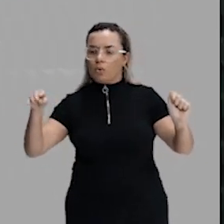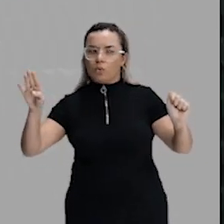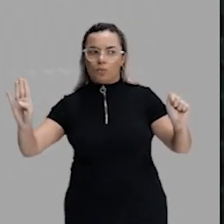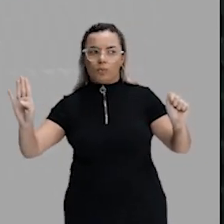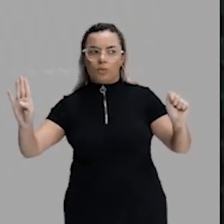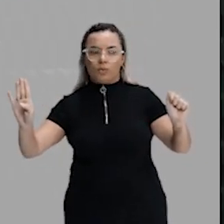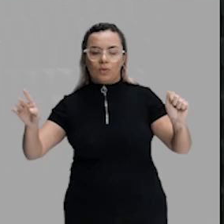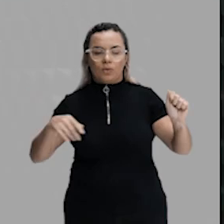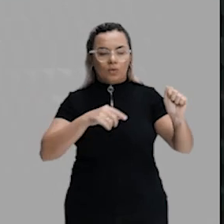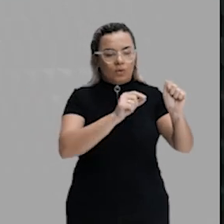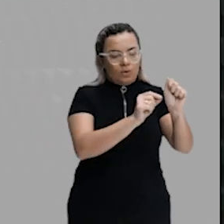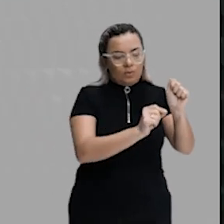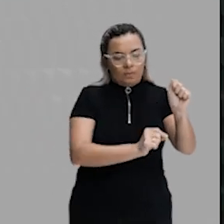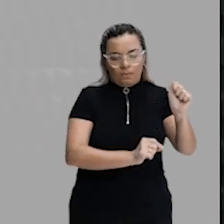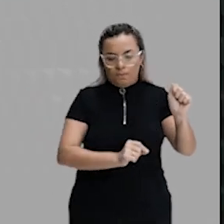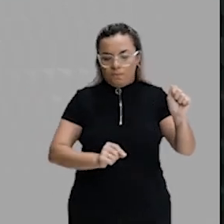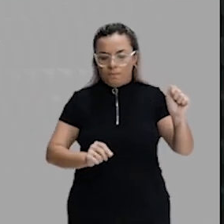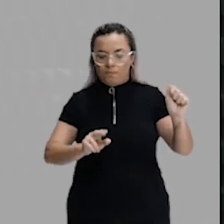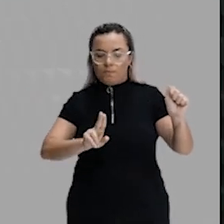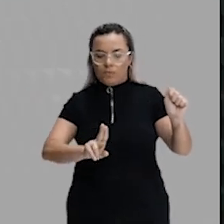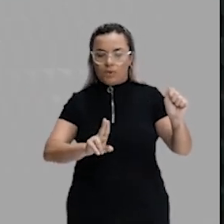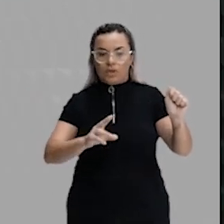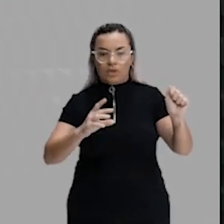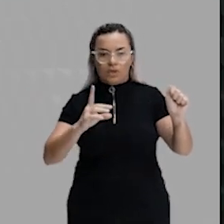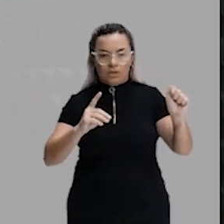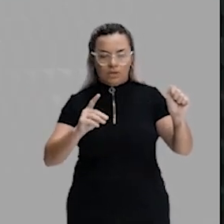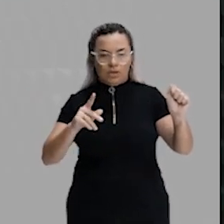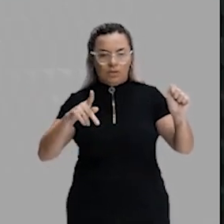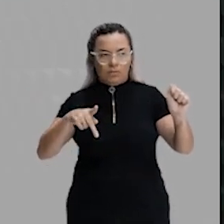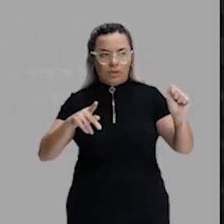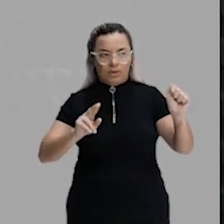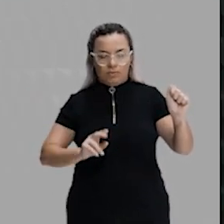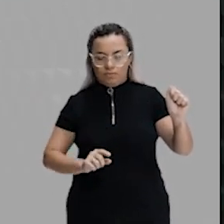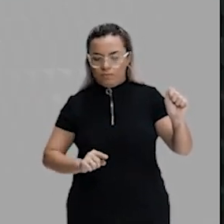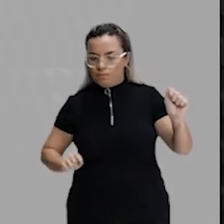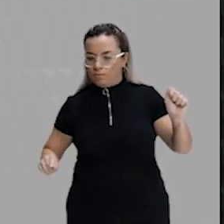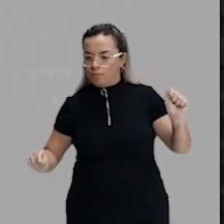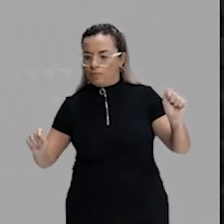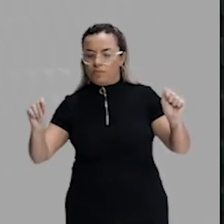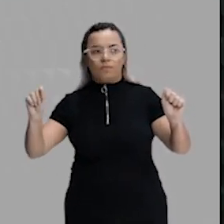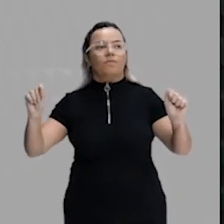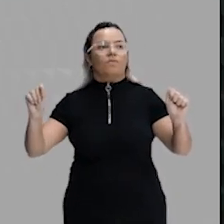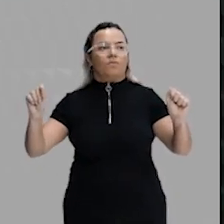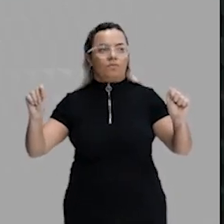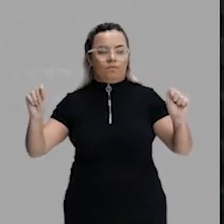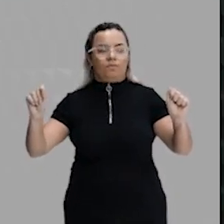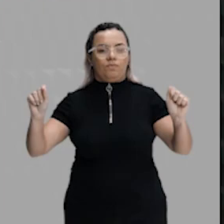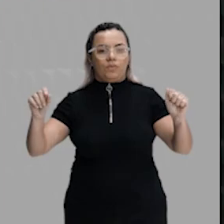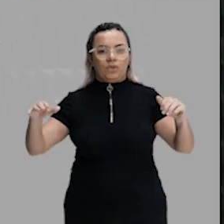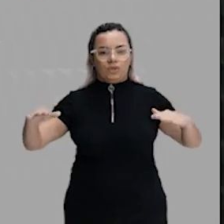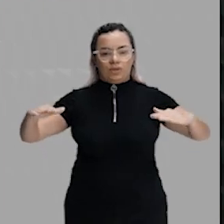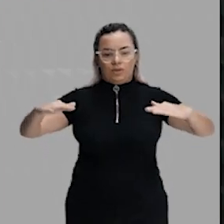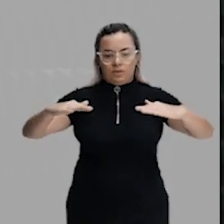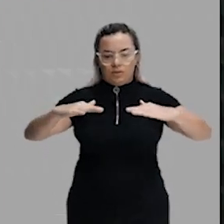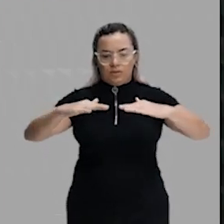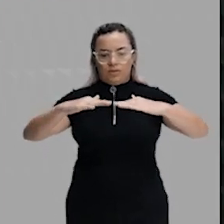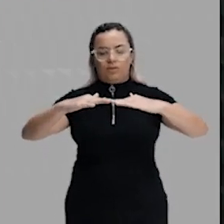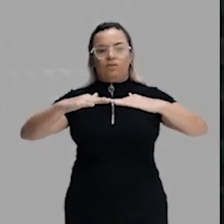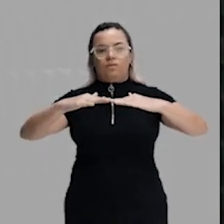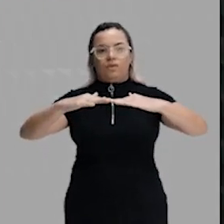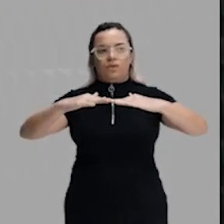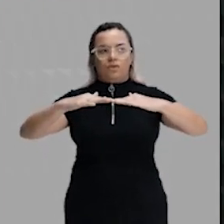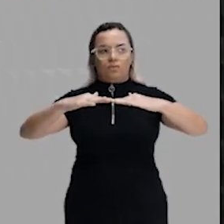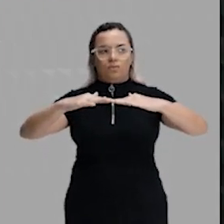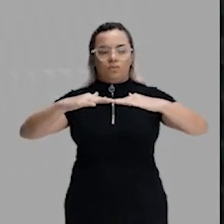limitado pela DDPU, e esse resistor vai ser o resistor que nós vamos chamar de resistor equivalente, que vai ser